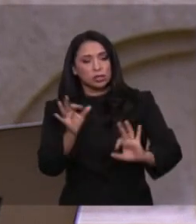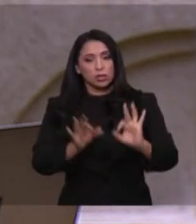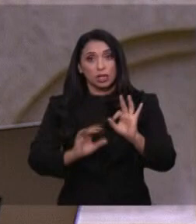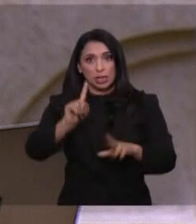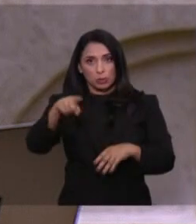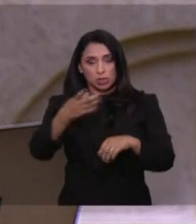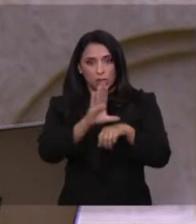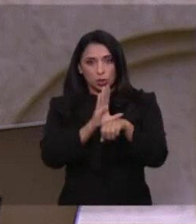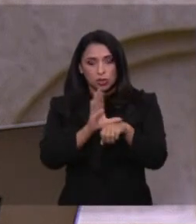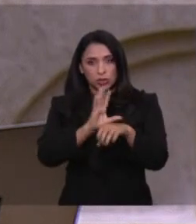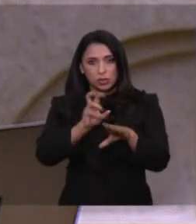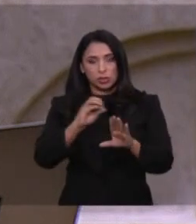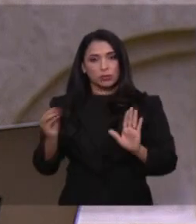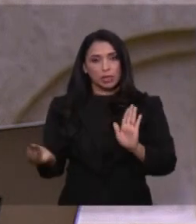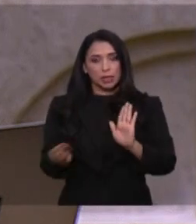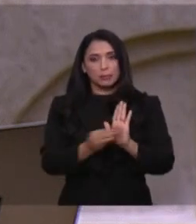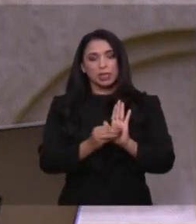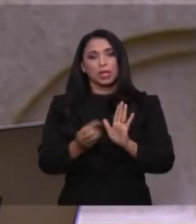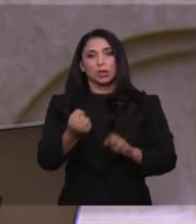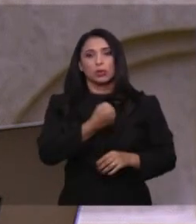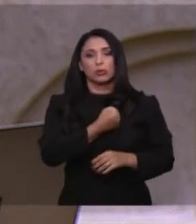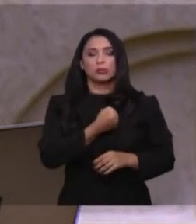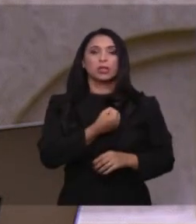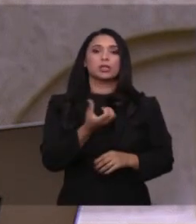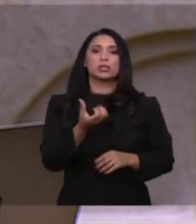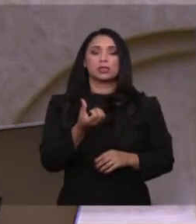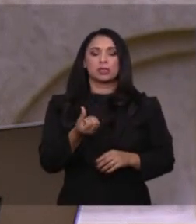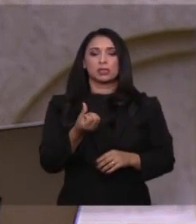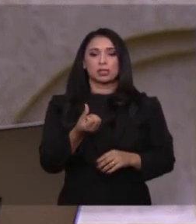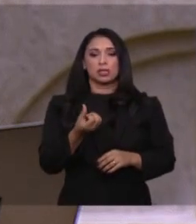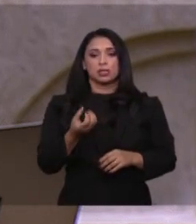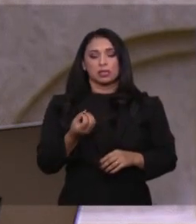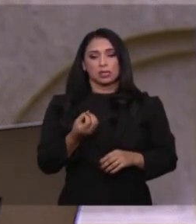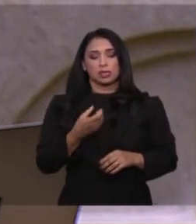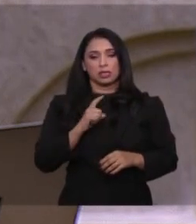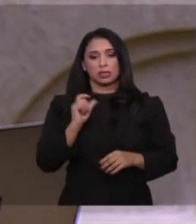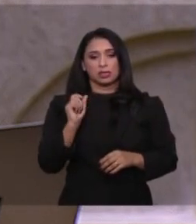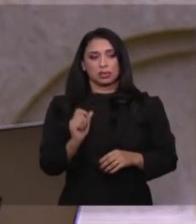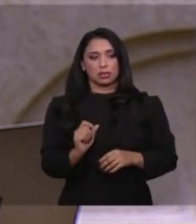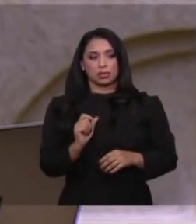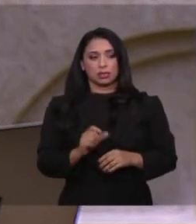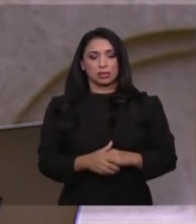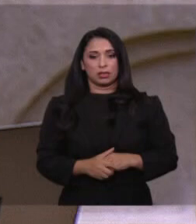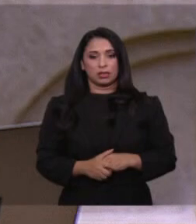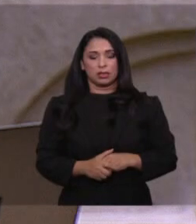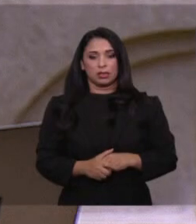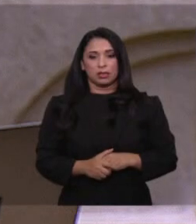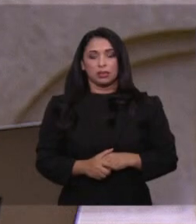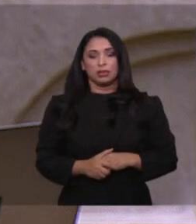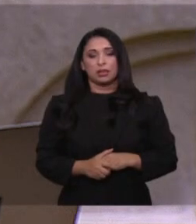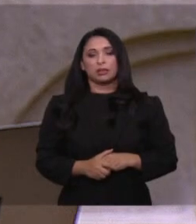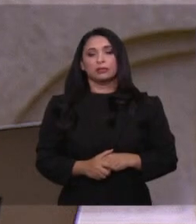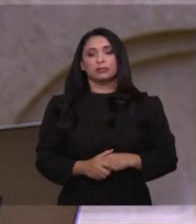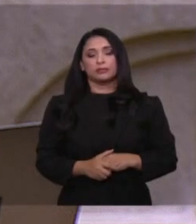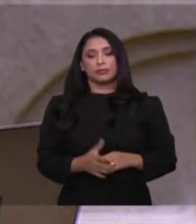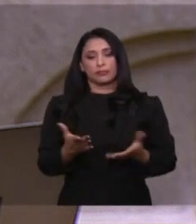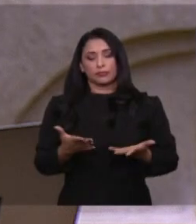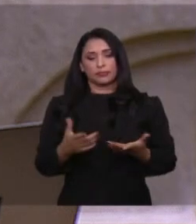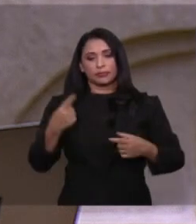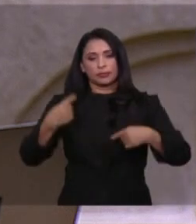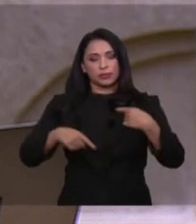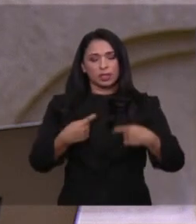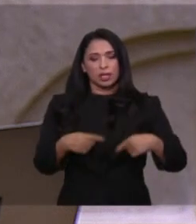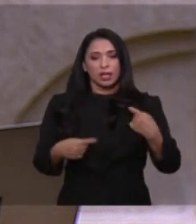da Constituição da Emenda Constitucional número 66 de 2010. Portanto, há duas questões em debate aqui: se a